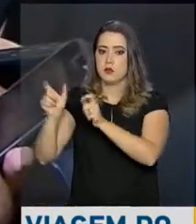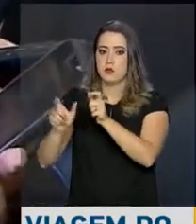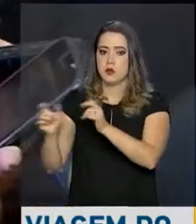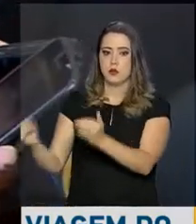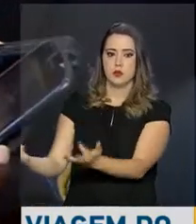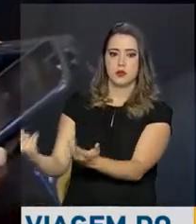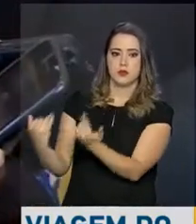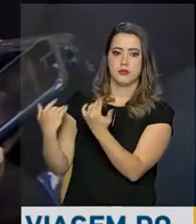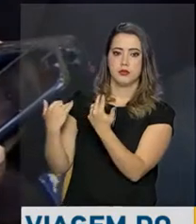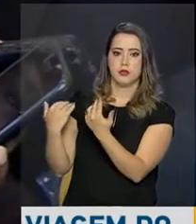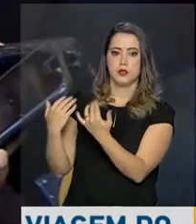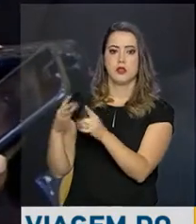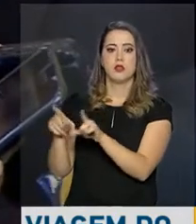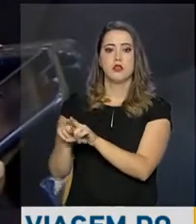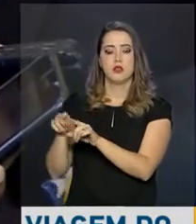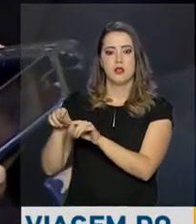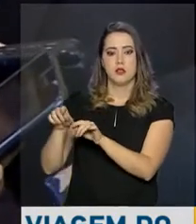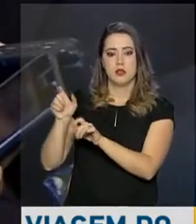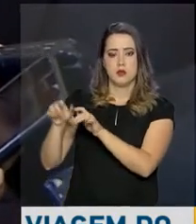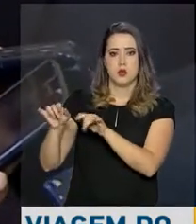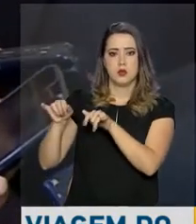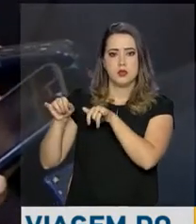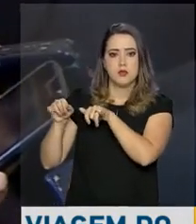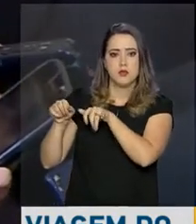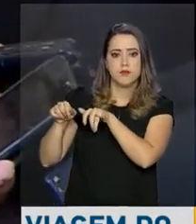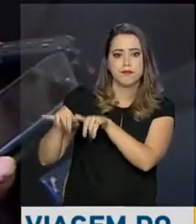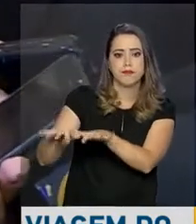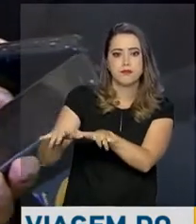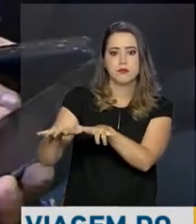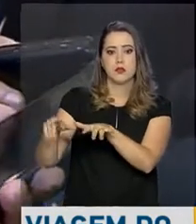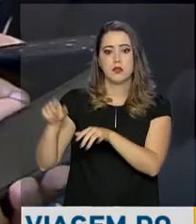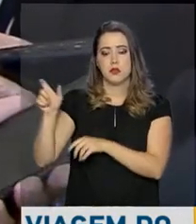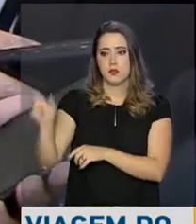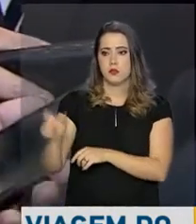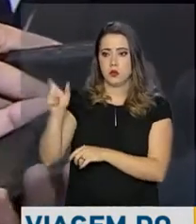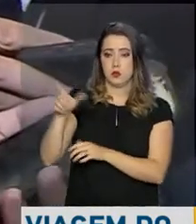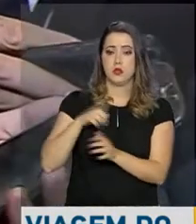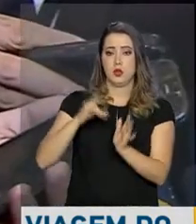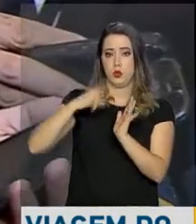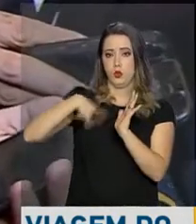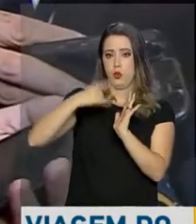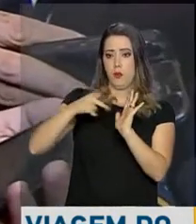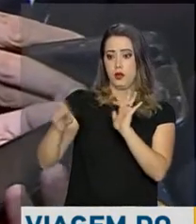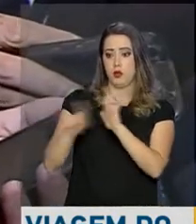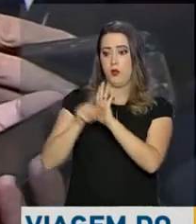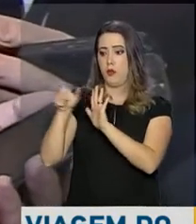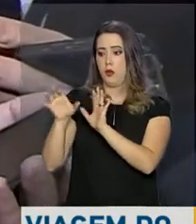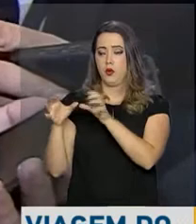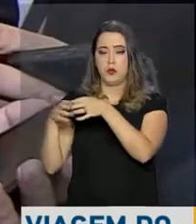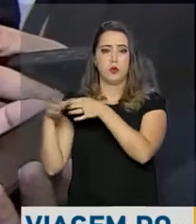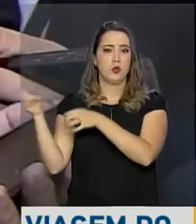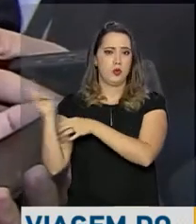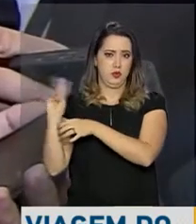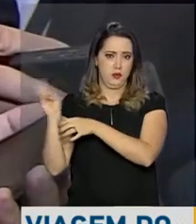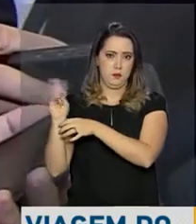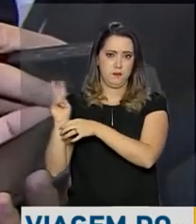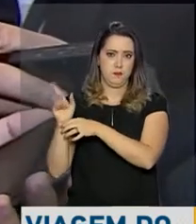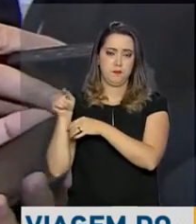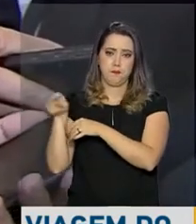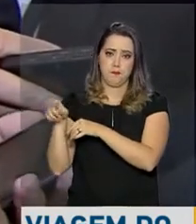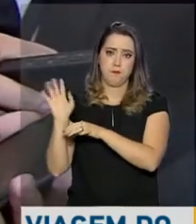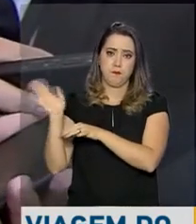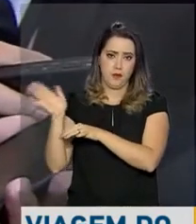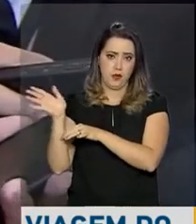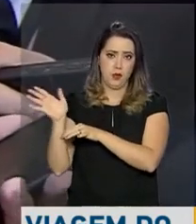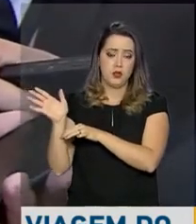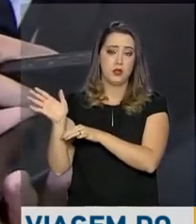até mencionei que nós acabamos até criando uma identidade especial provisória para os refugiados. E